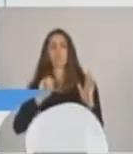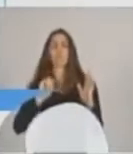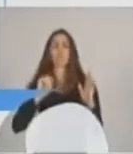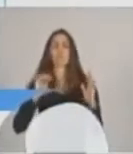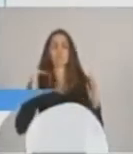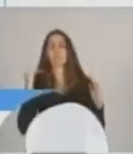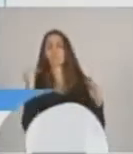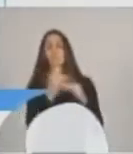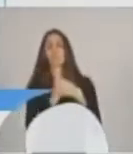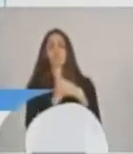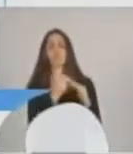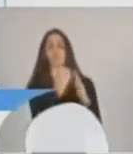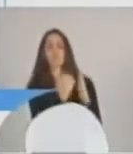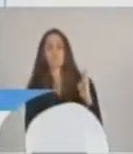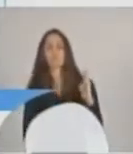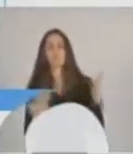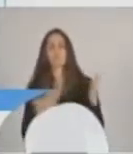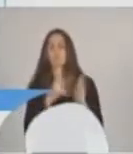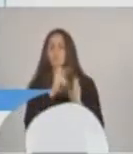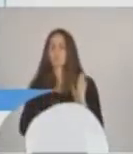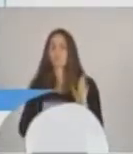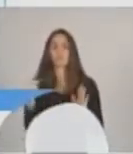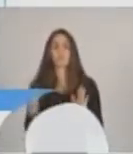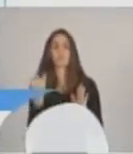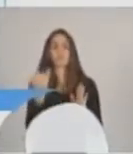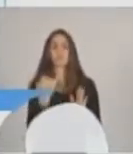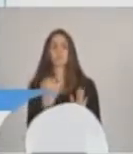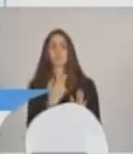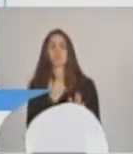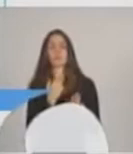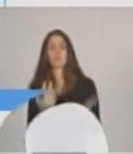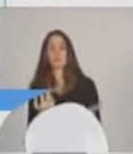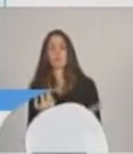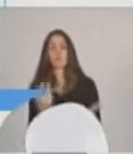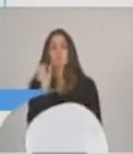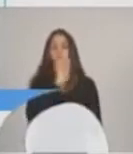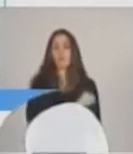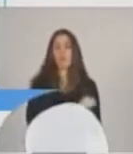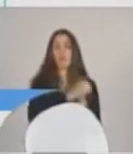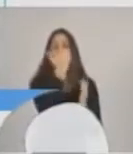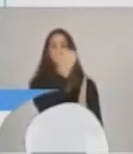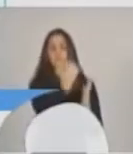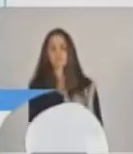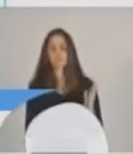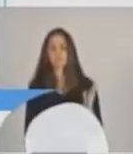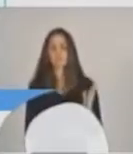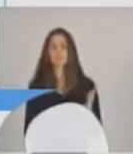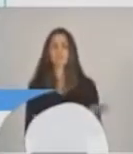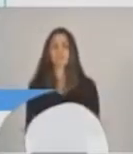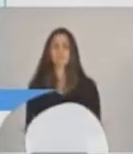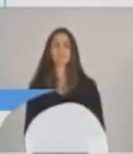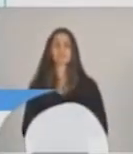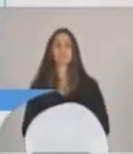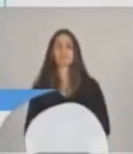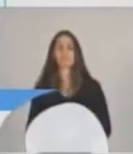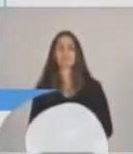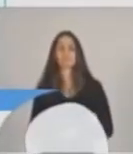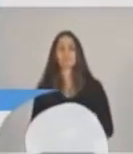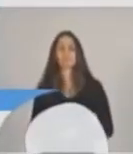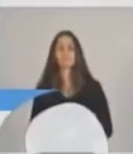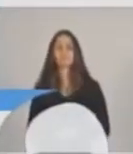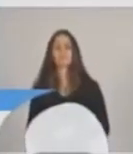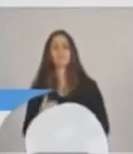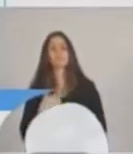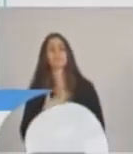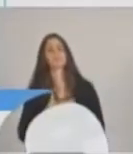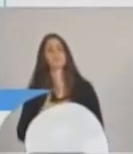projetos importantes que não faz sentido eu fazer. Mas eu